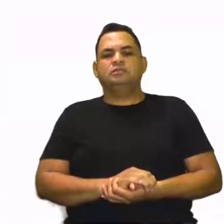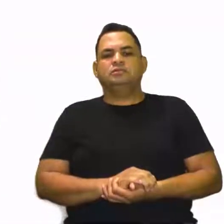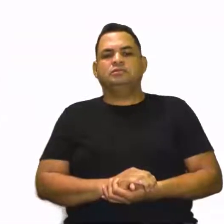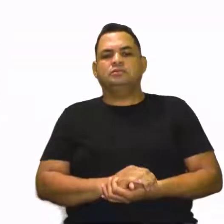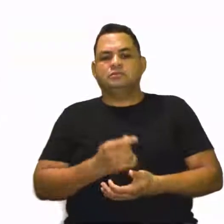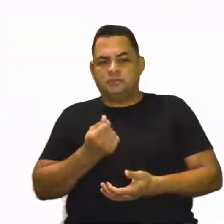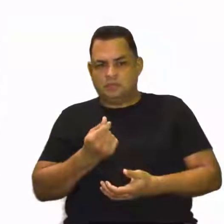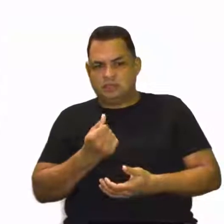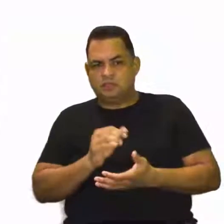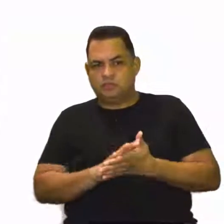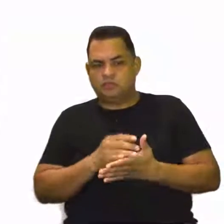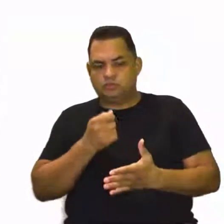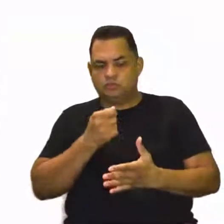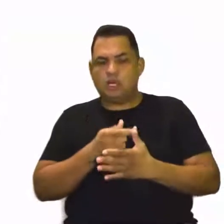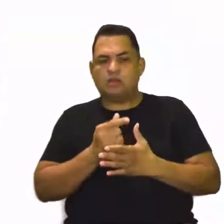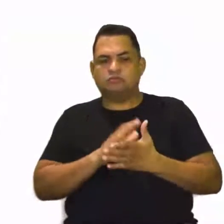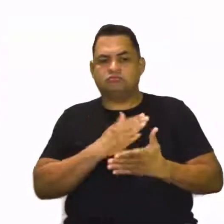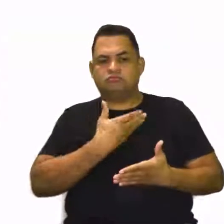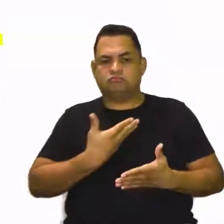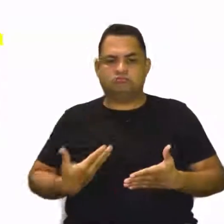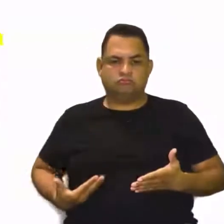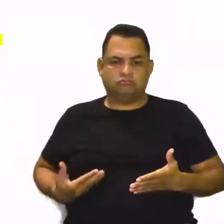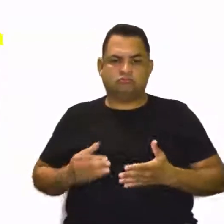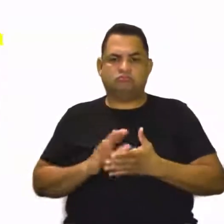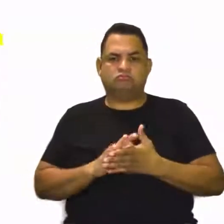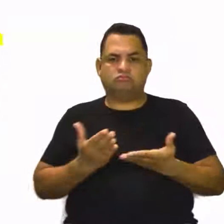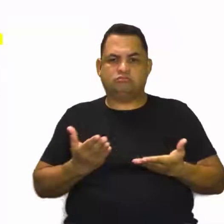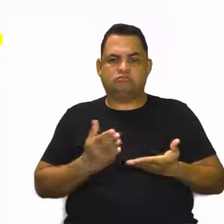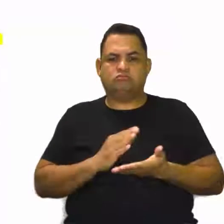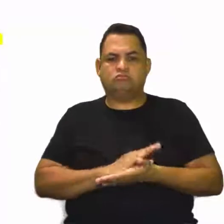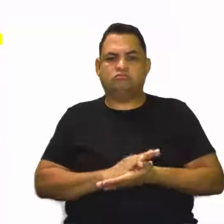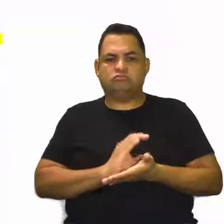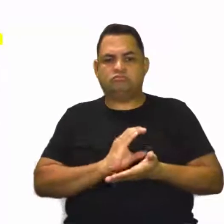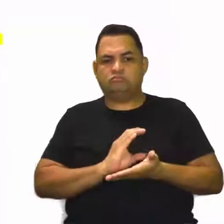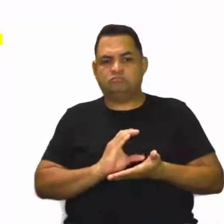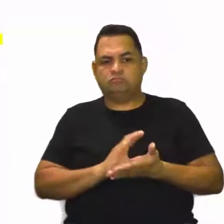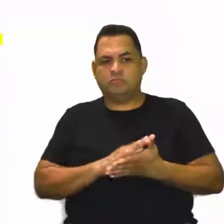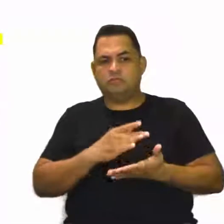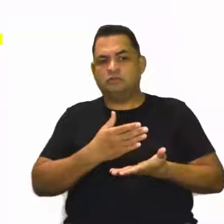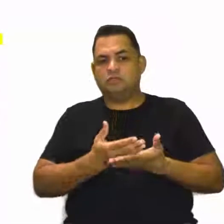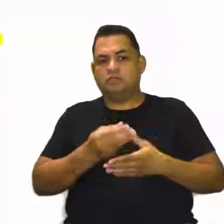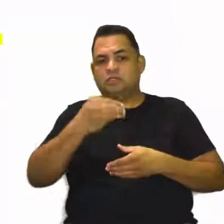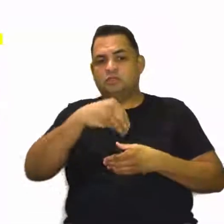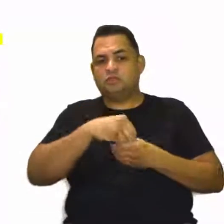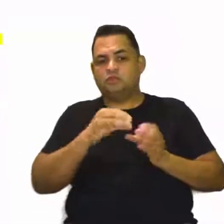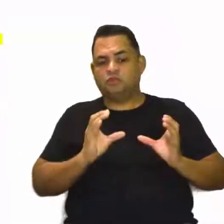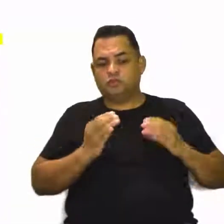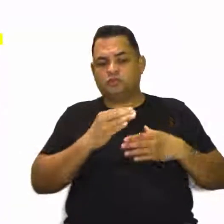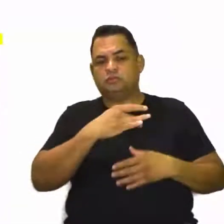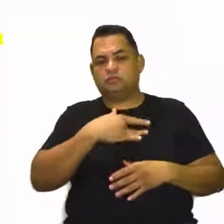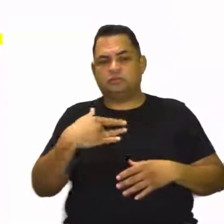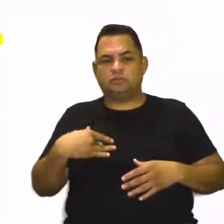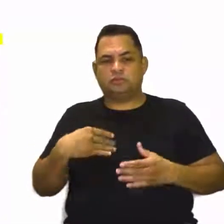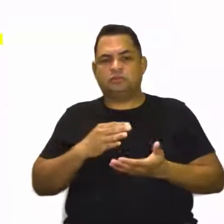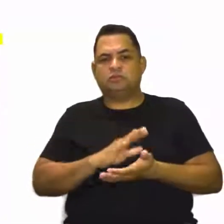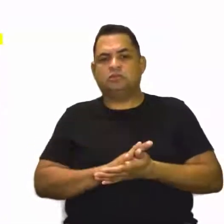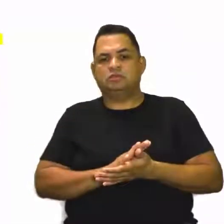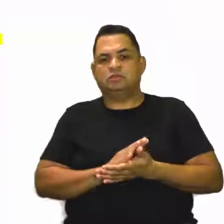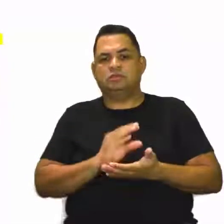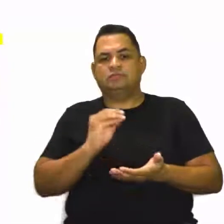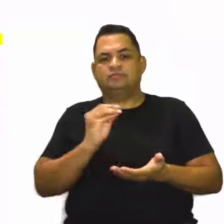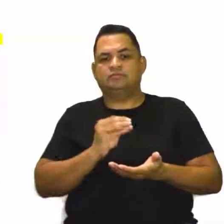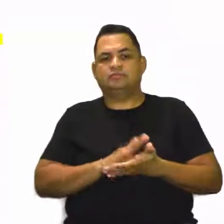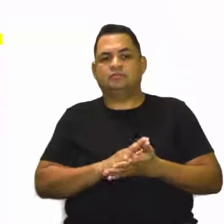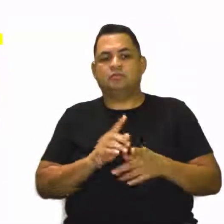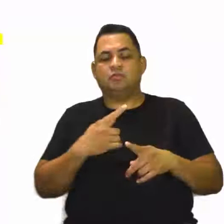Esses gastos públicos aí, eles são despesas aí no setor de saúde, que estão associadas aí à ausência de baixos